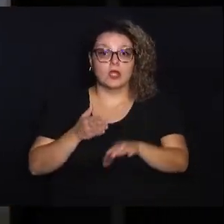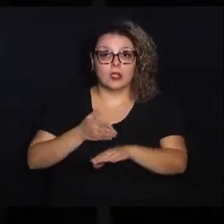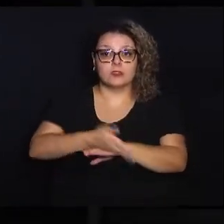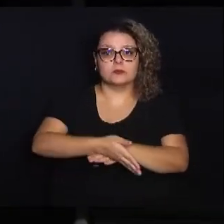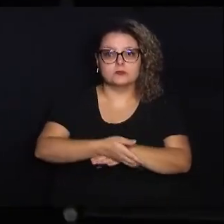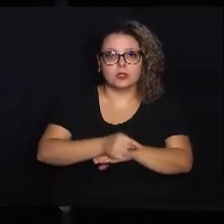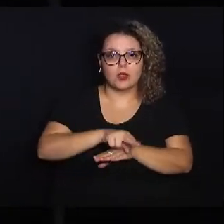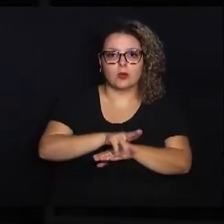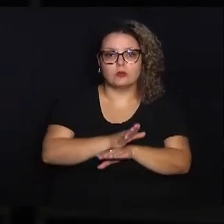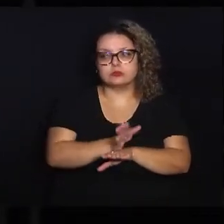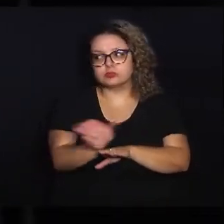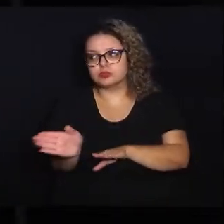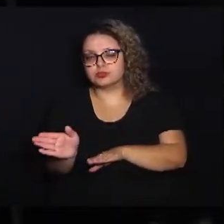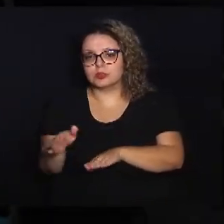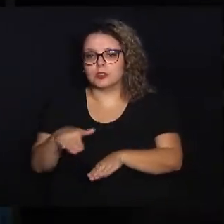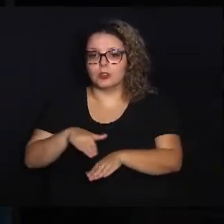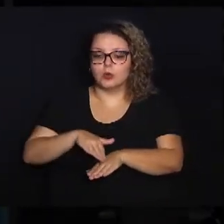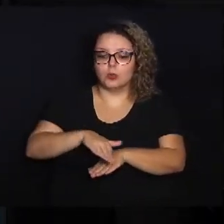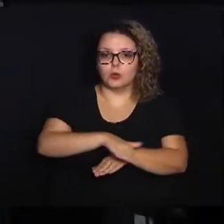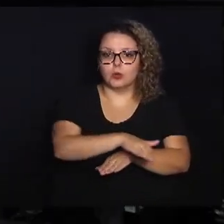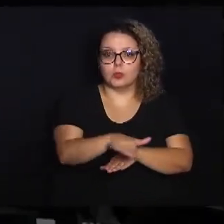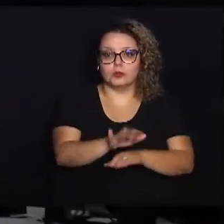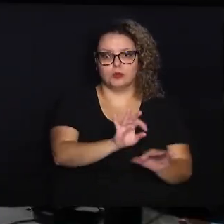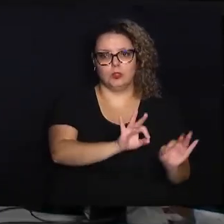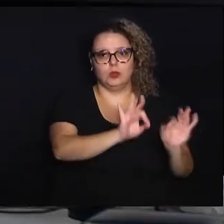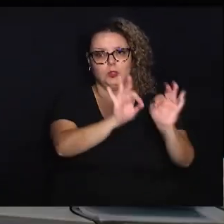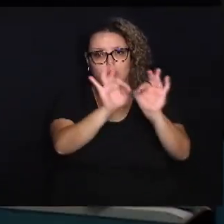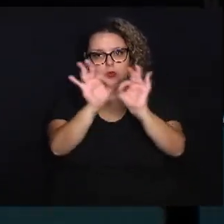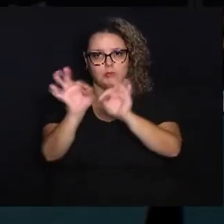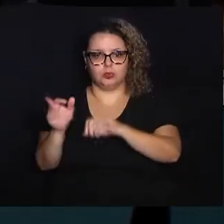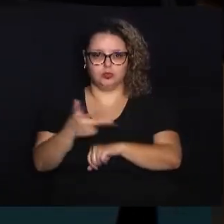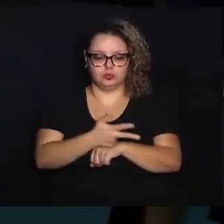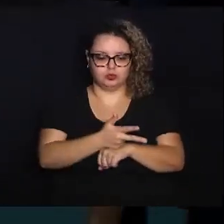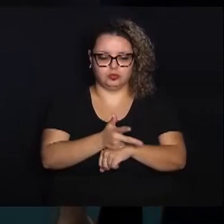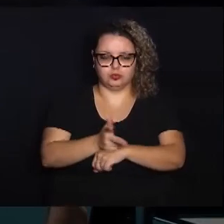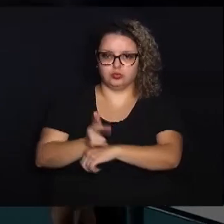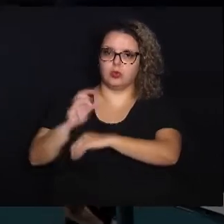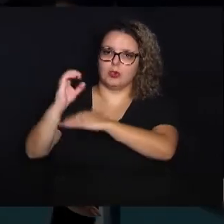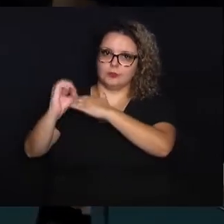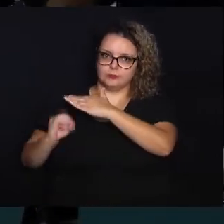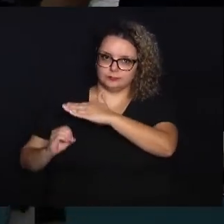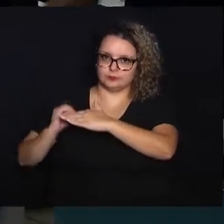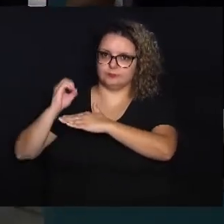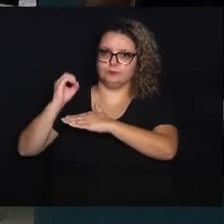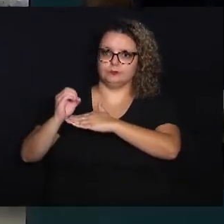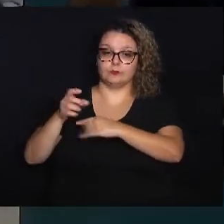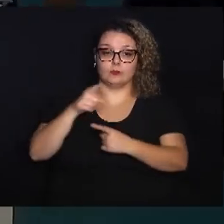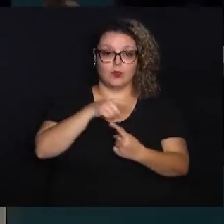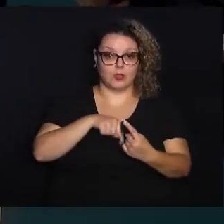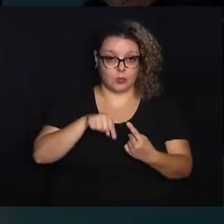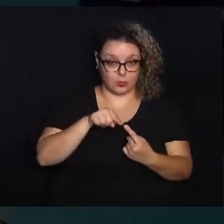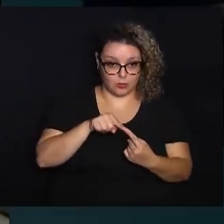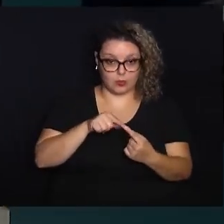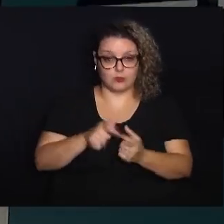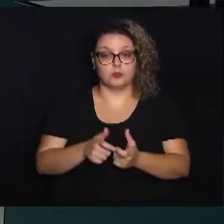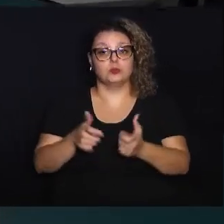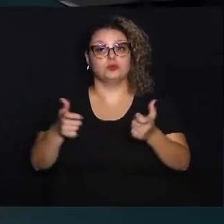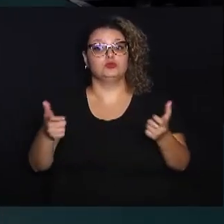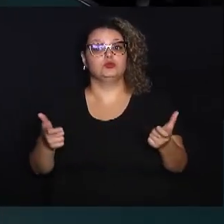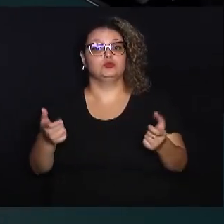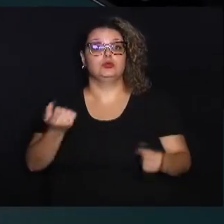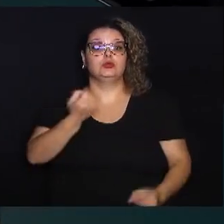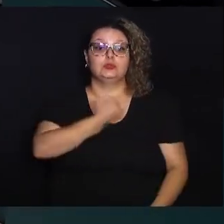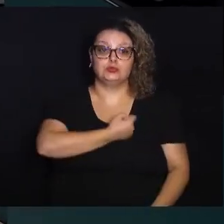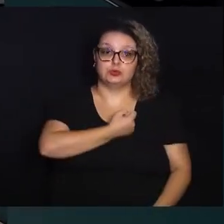quem entra ou sai de carro pela cidade está sendo acompanhado por câmeras 24 horas e com o objetivo de